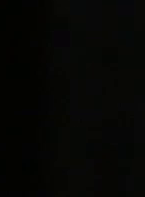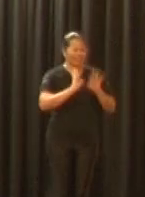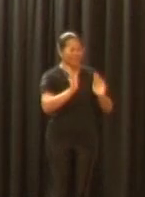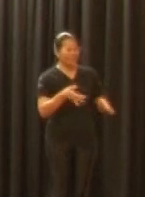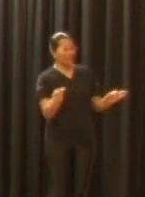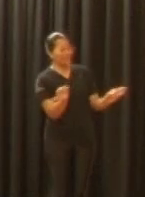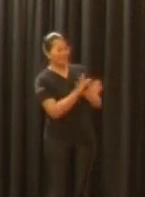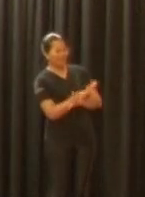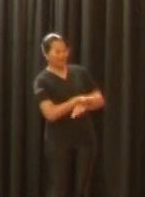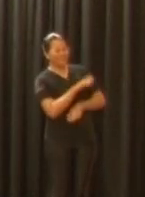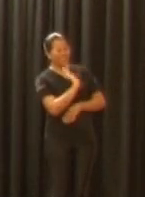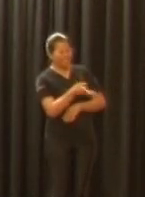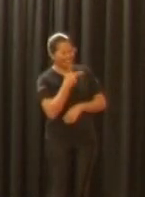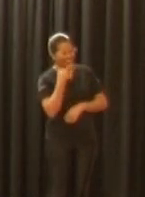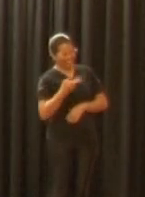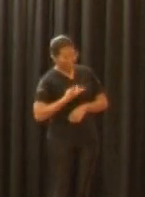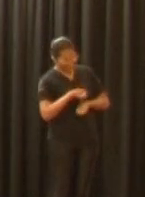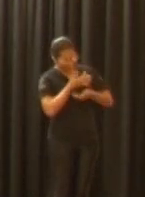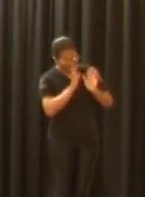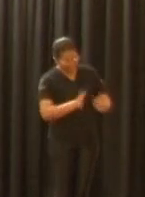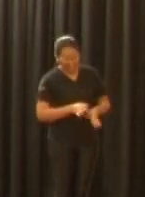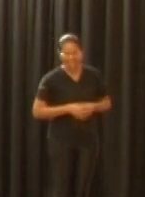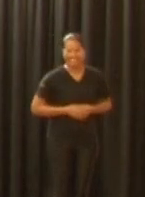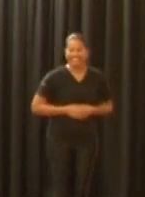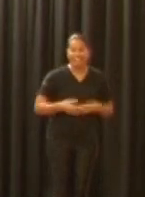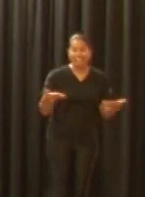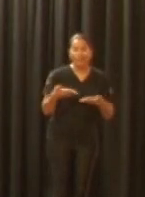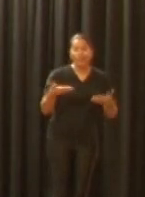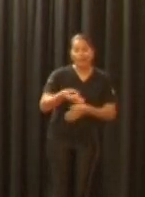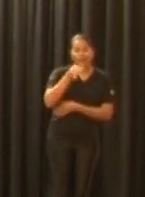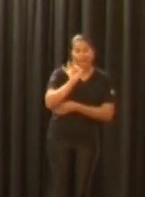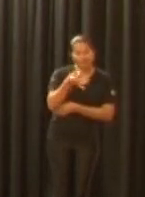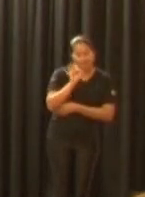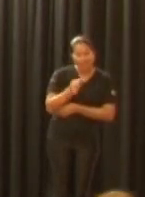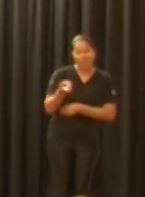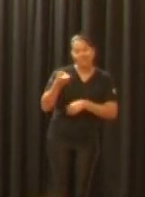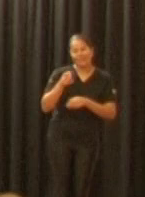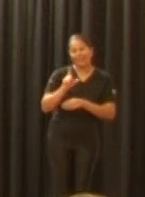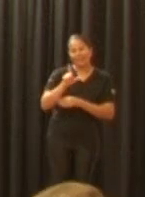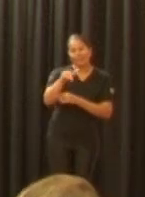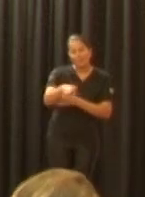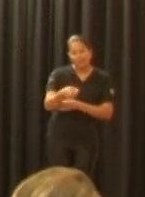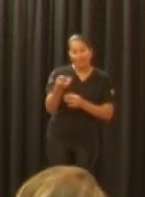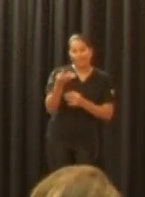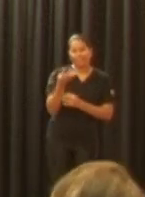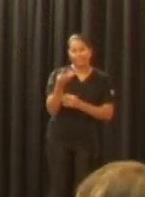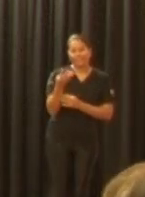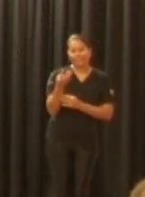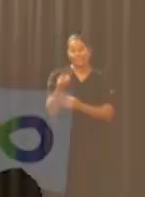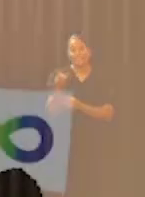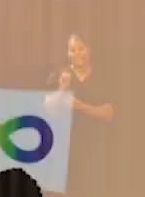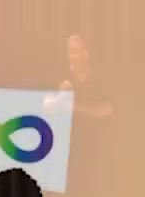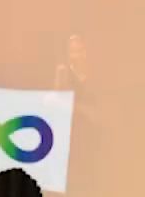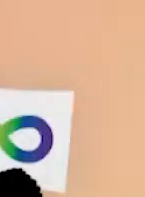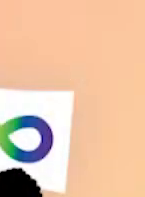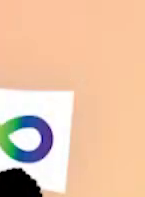às 16h30 com a última mesa, então. Coffee break servido ali fora, gente, na saída. Fiquem à vontade.